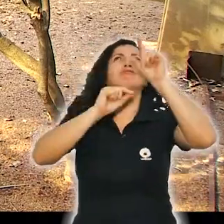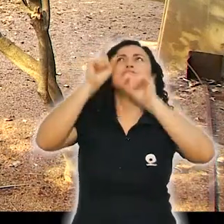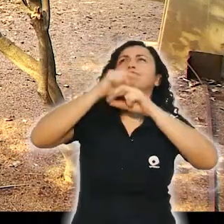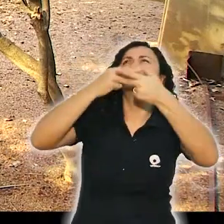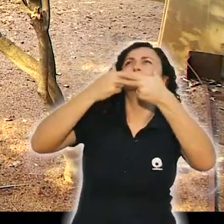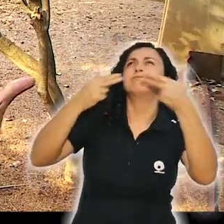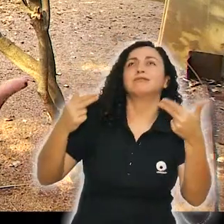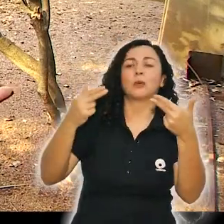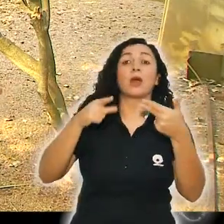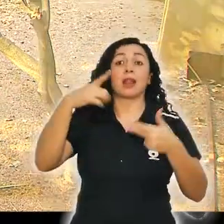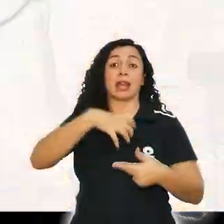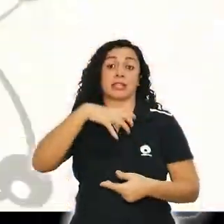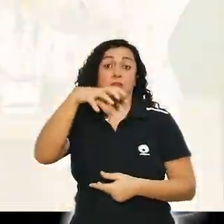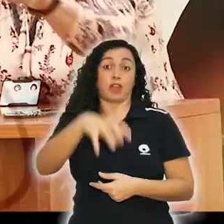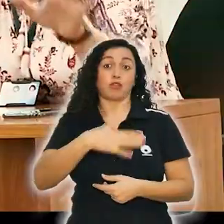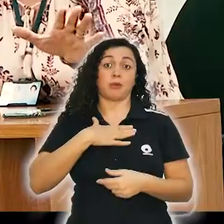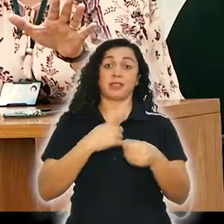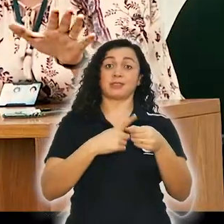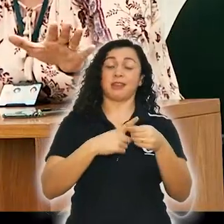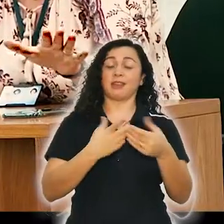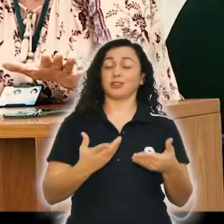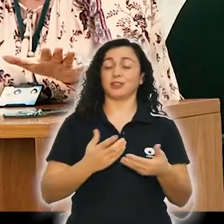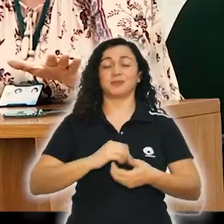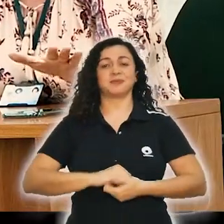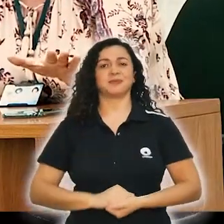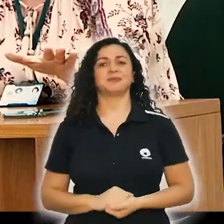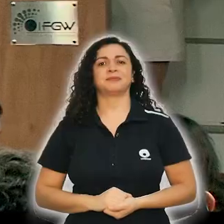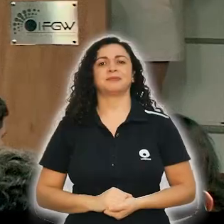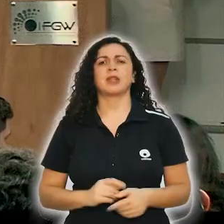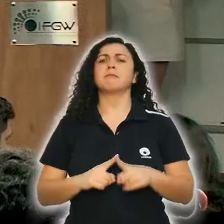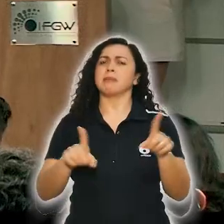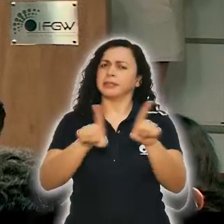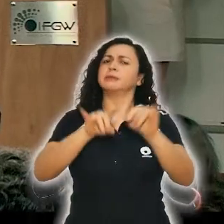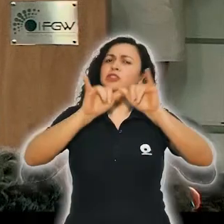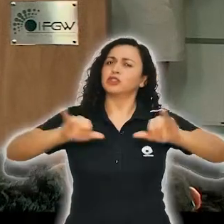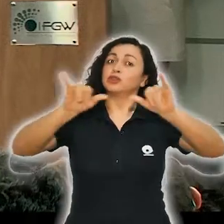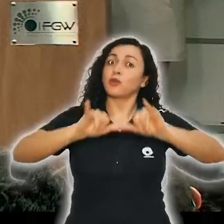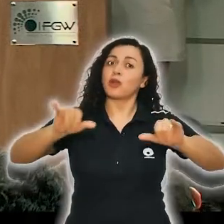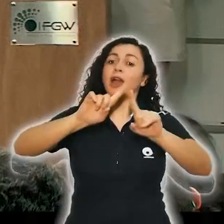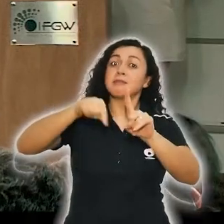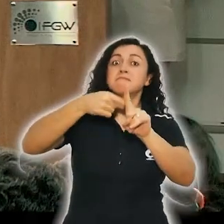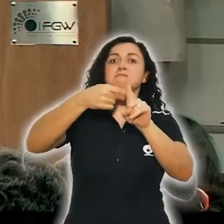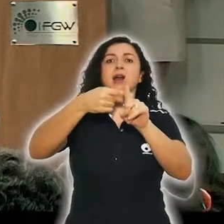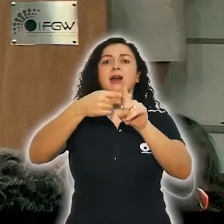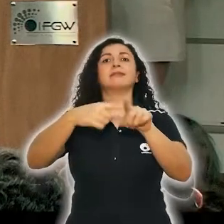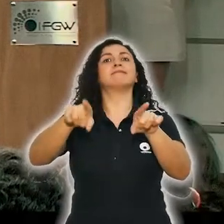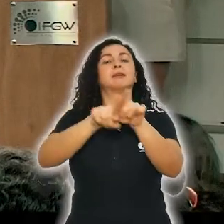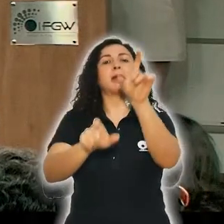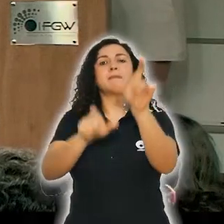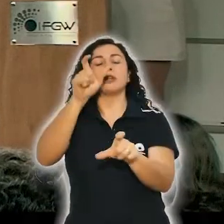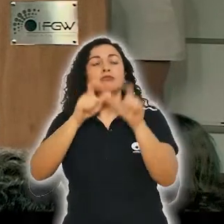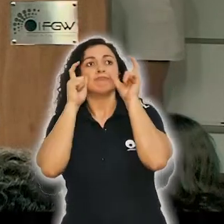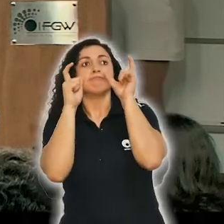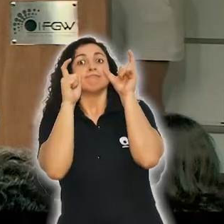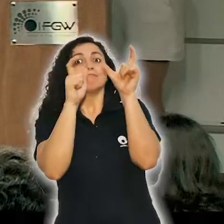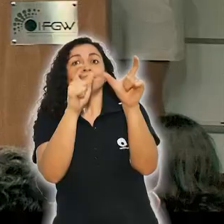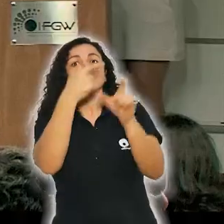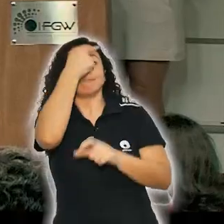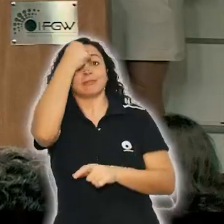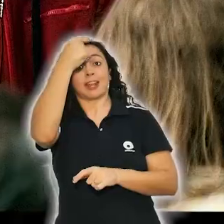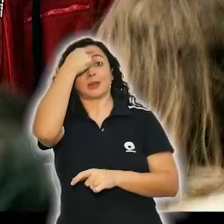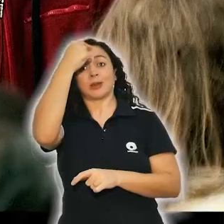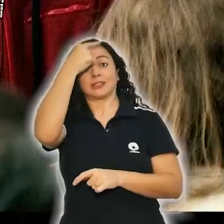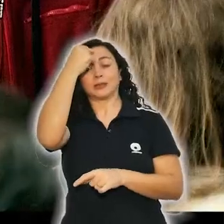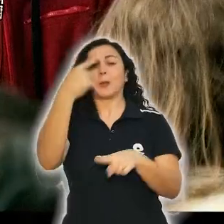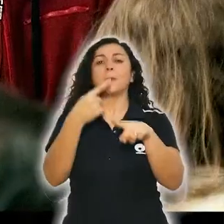amadoras lá em Salvador, na minha cidade. Mas além de divulgar, o evento acabou se tornando um chamariz para a graduação,